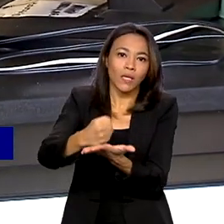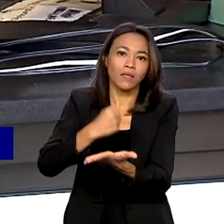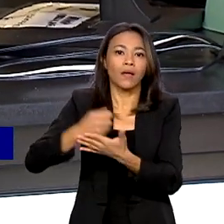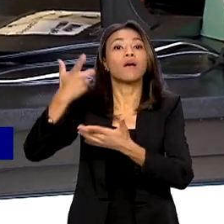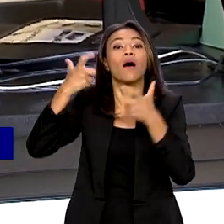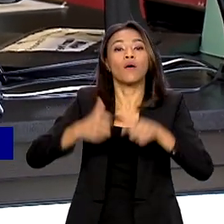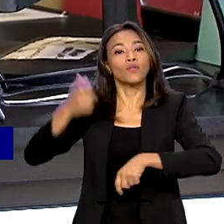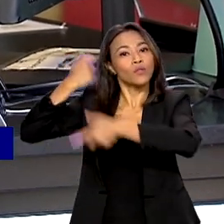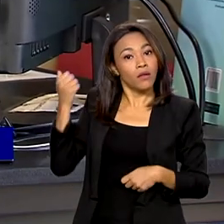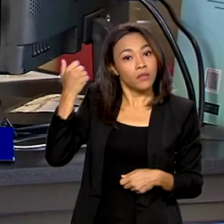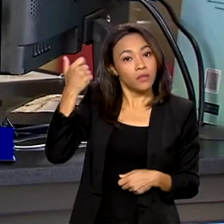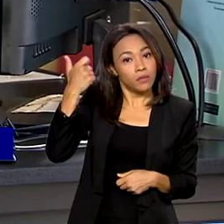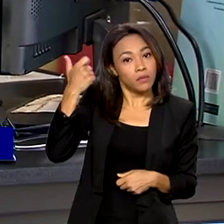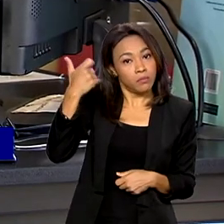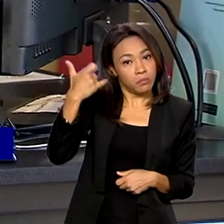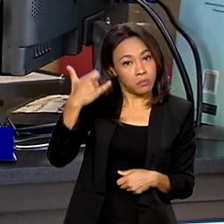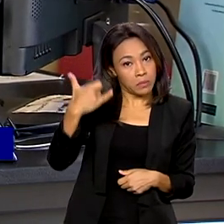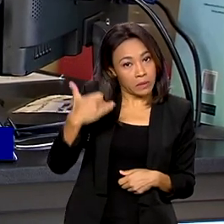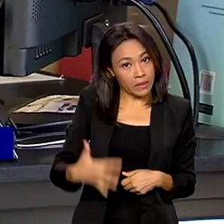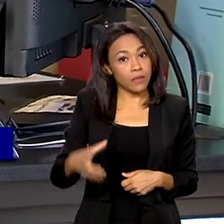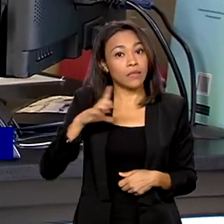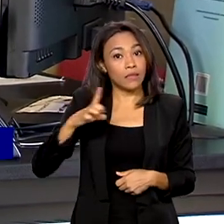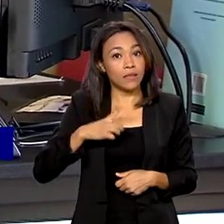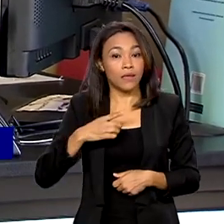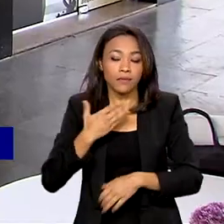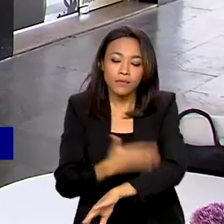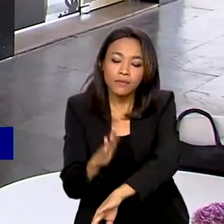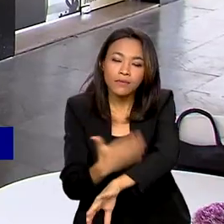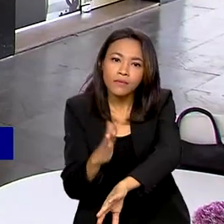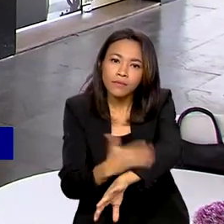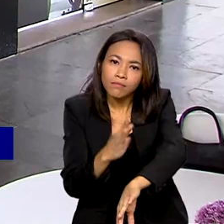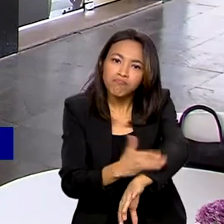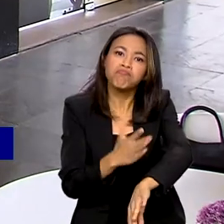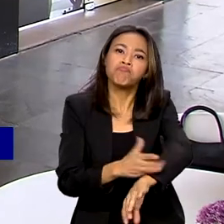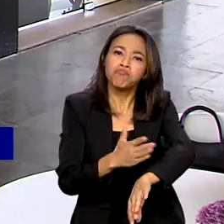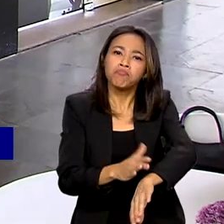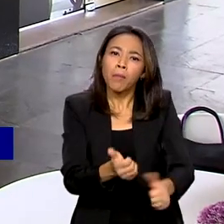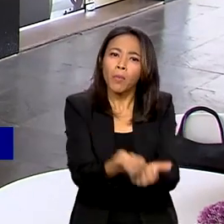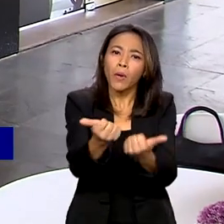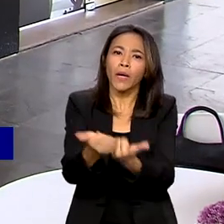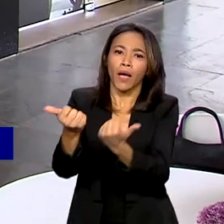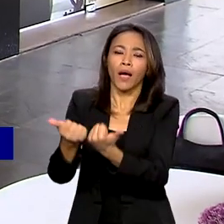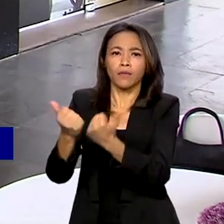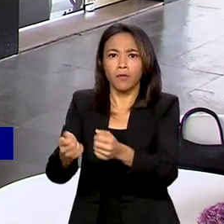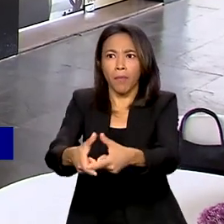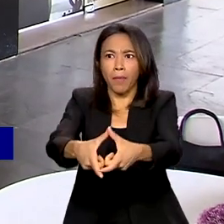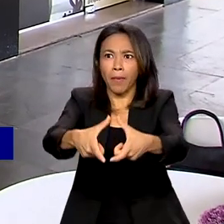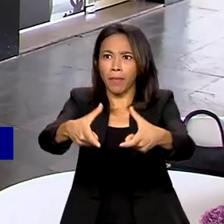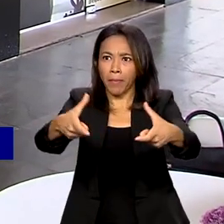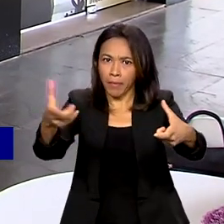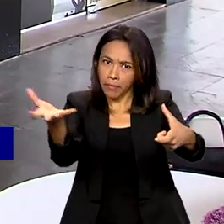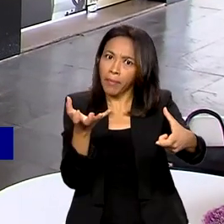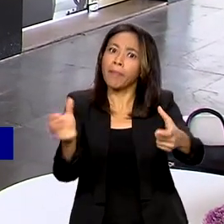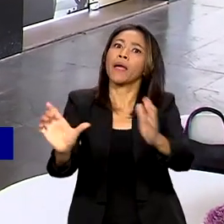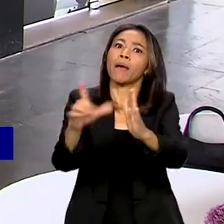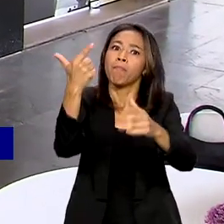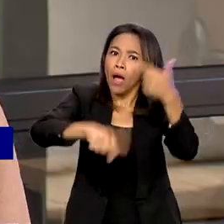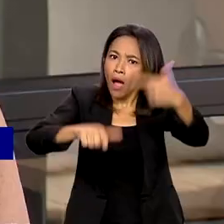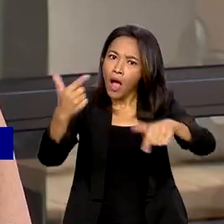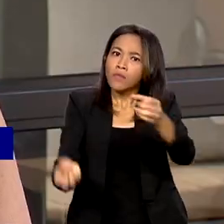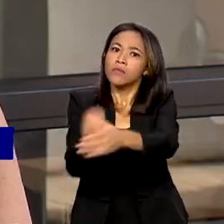salão de beleza ela citação e pense em Expandir os negócios no futuro e contratar